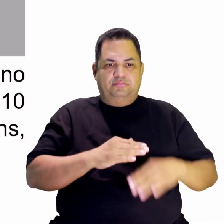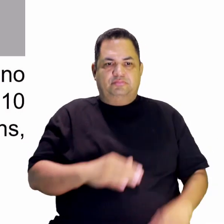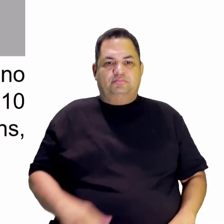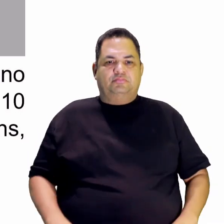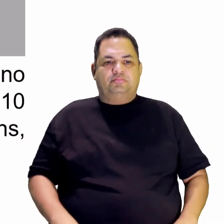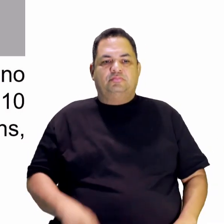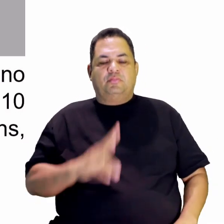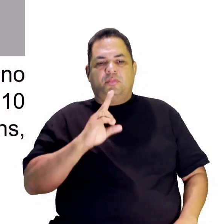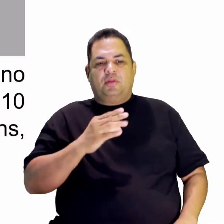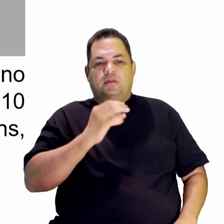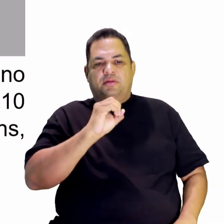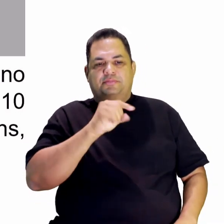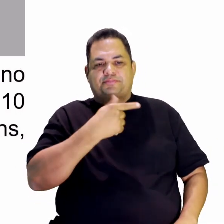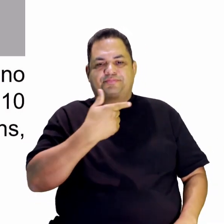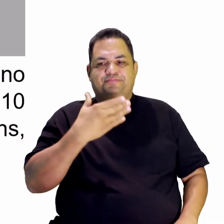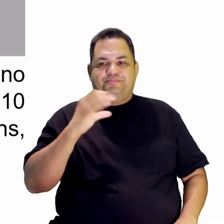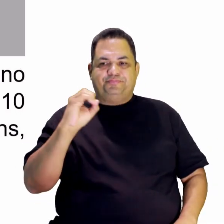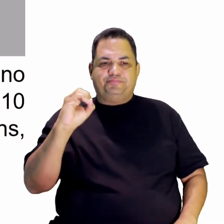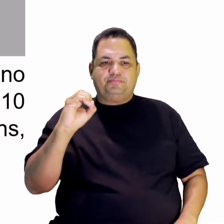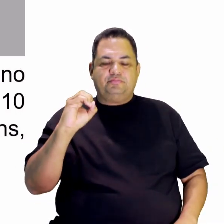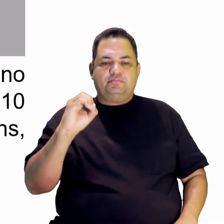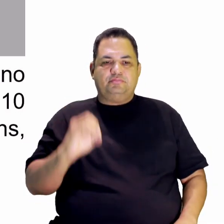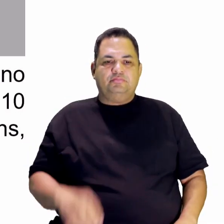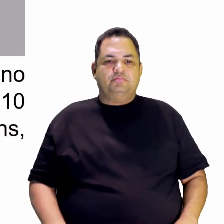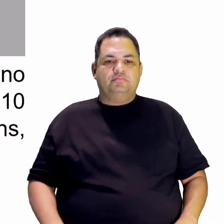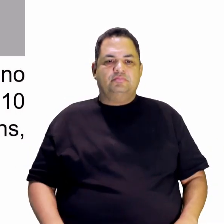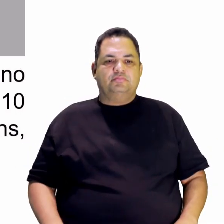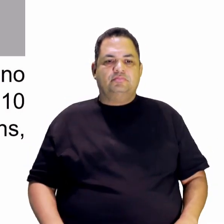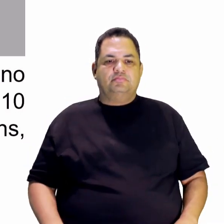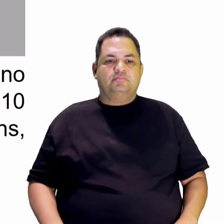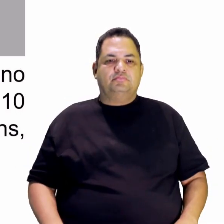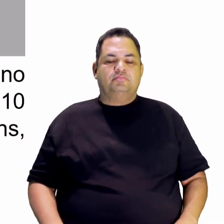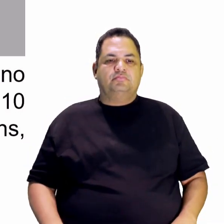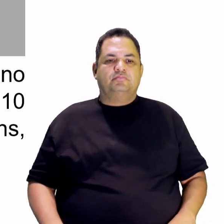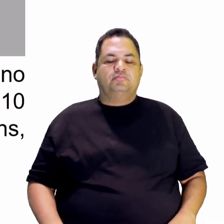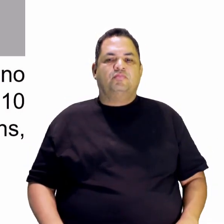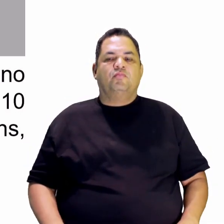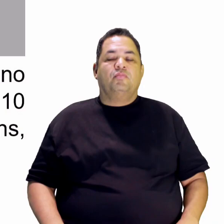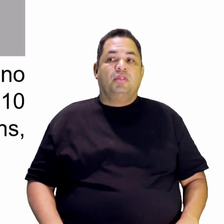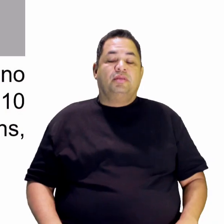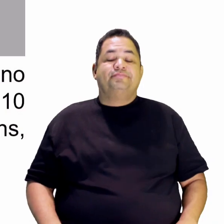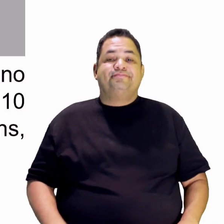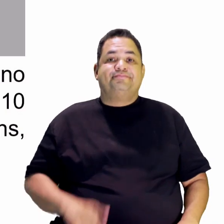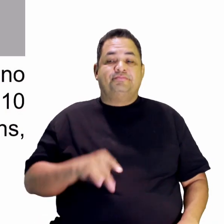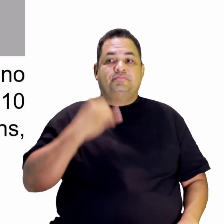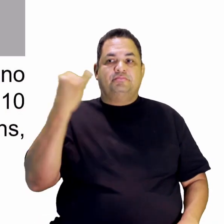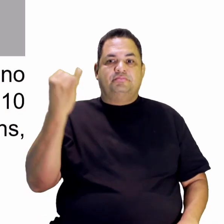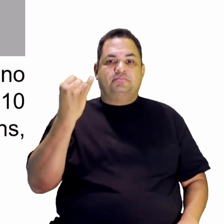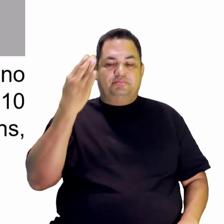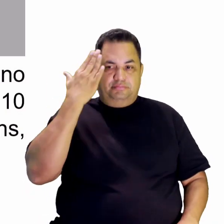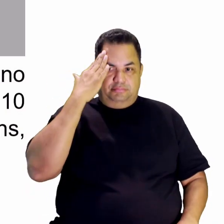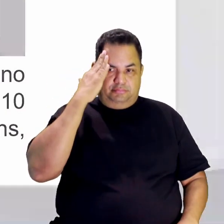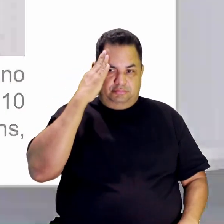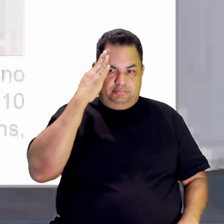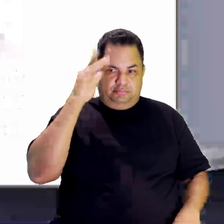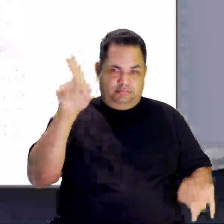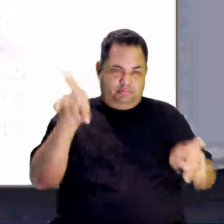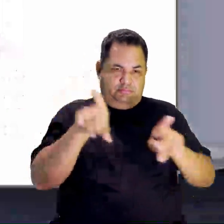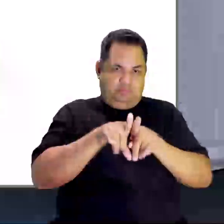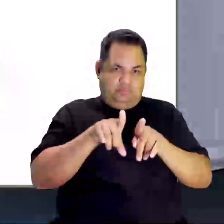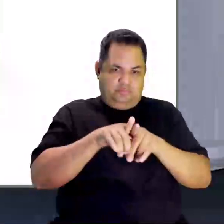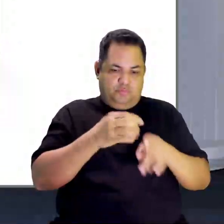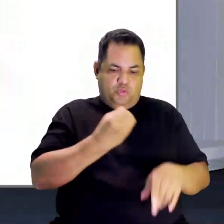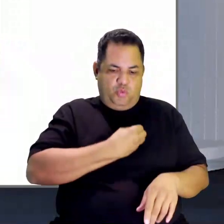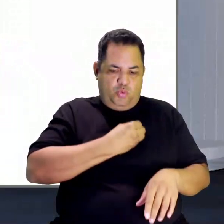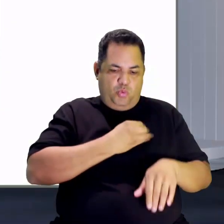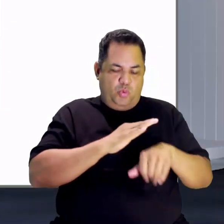vale 0,20. Então, pessoal, outra coisa importante vocês entenderem é o seguinte. O coeficiente